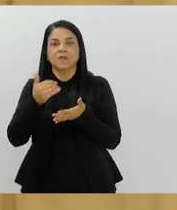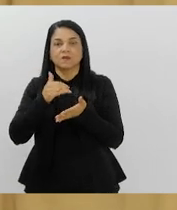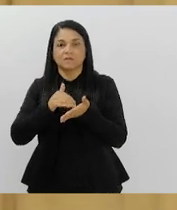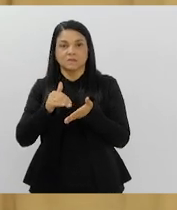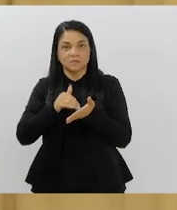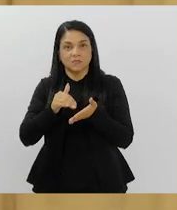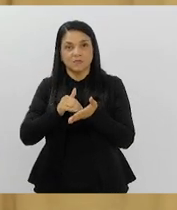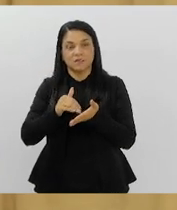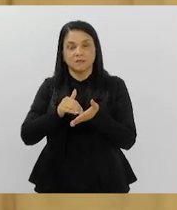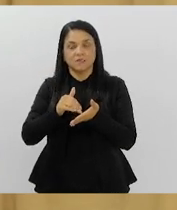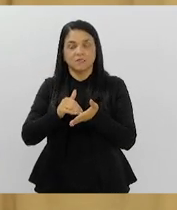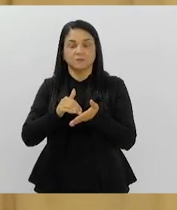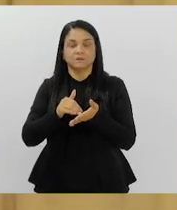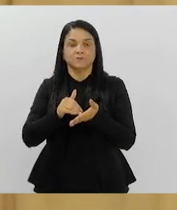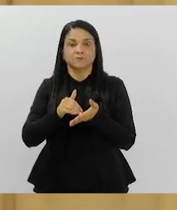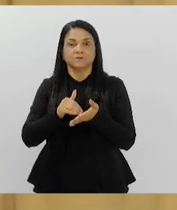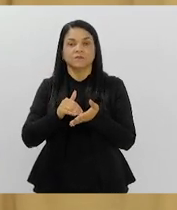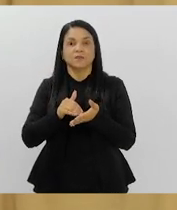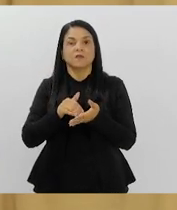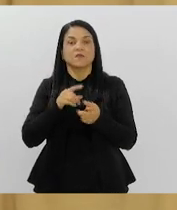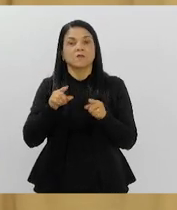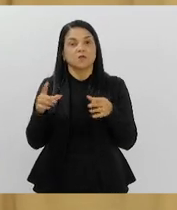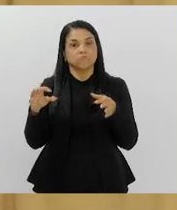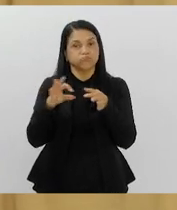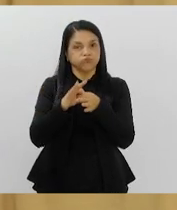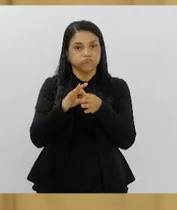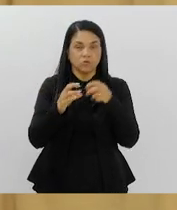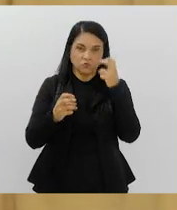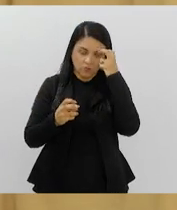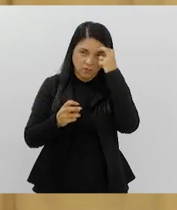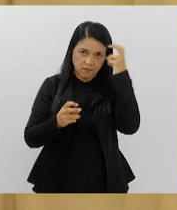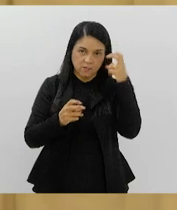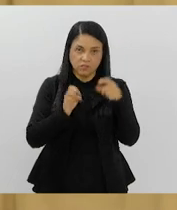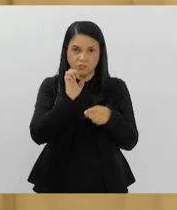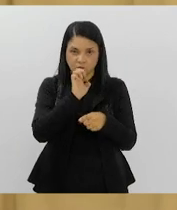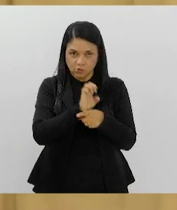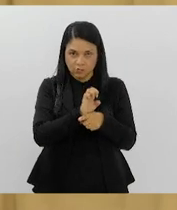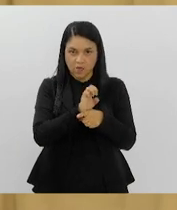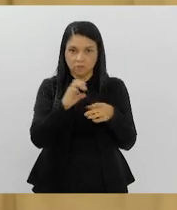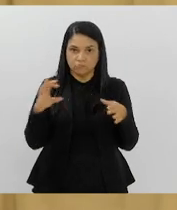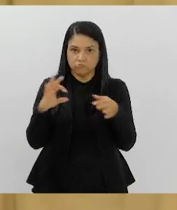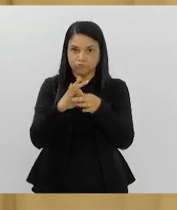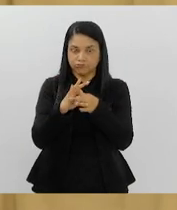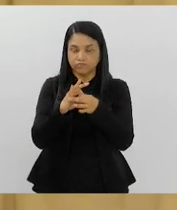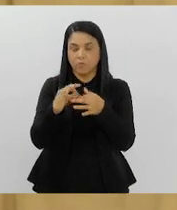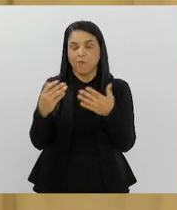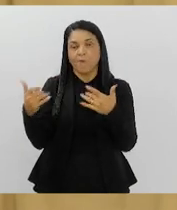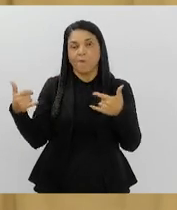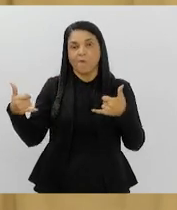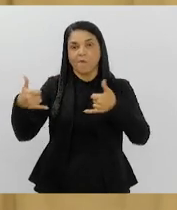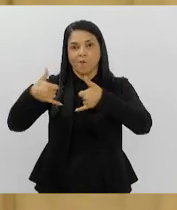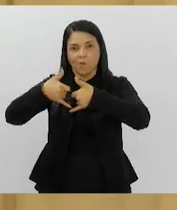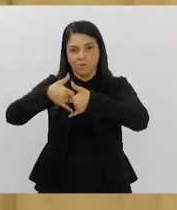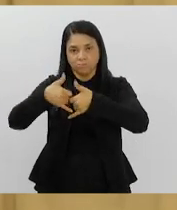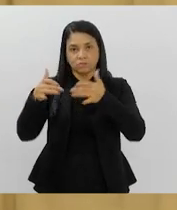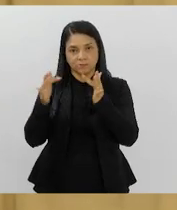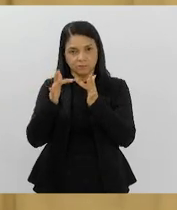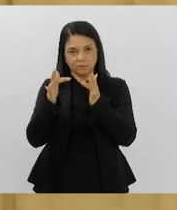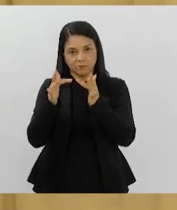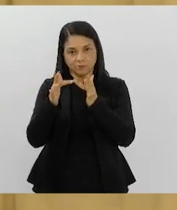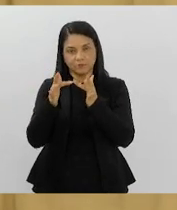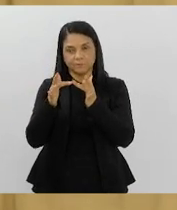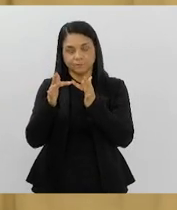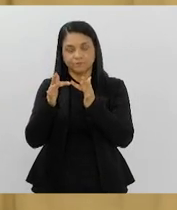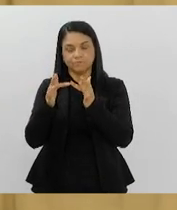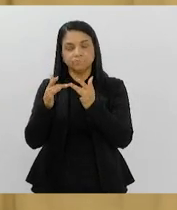a inteligência dos estados fazem essa comunicação com as secretarias